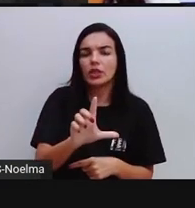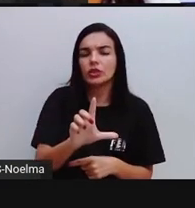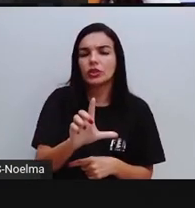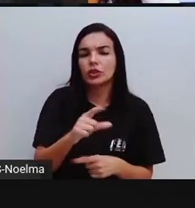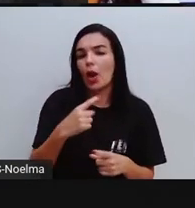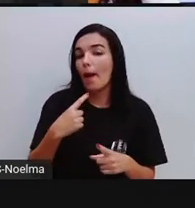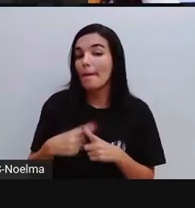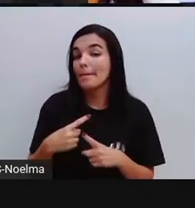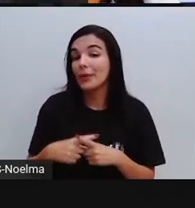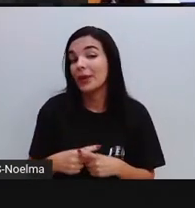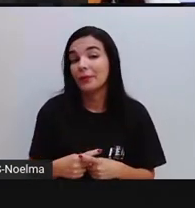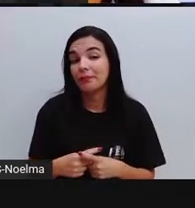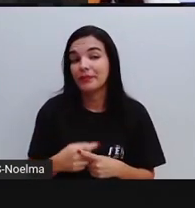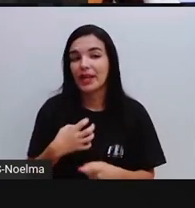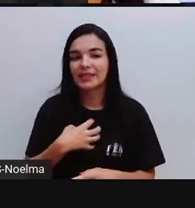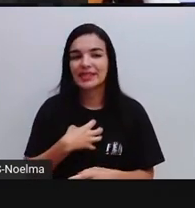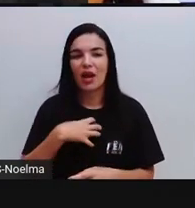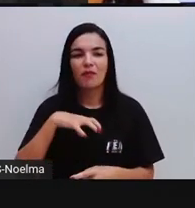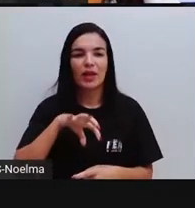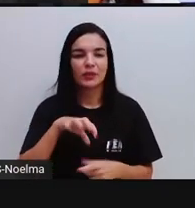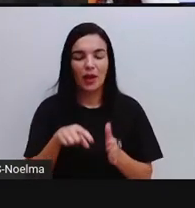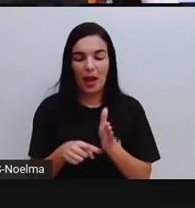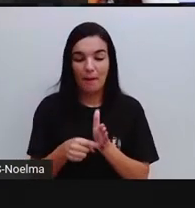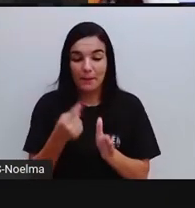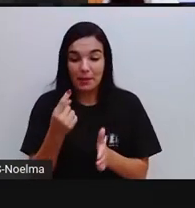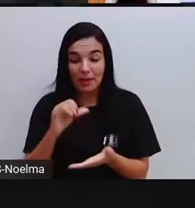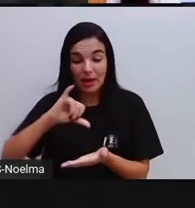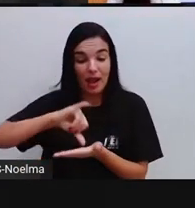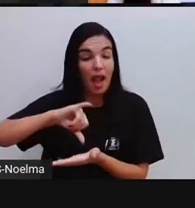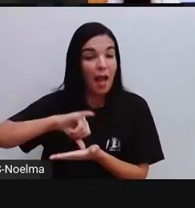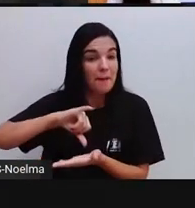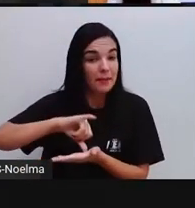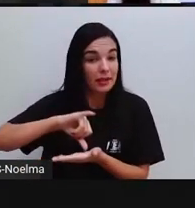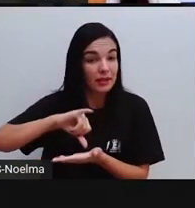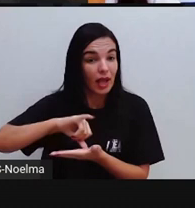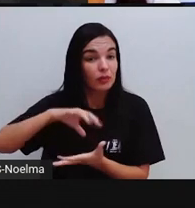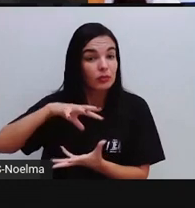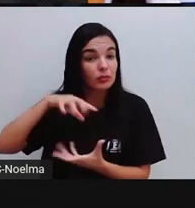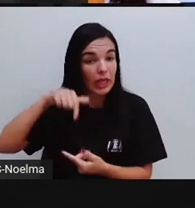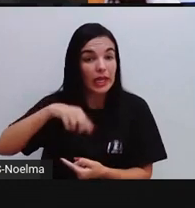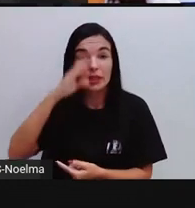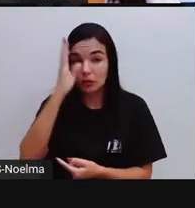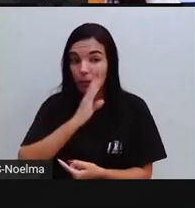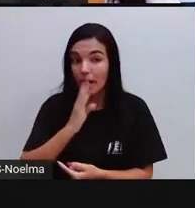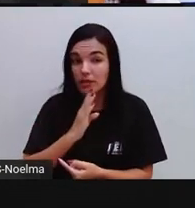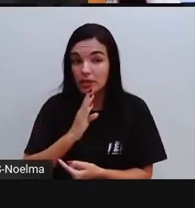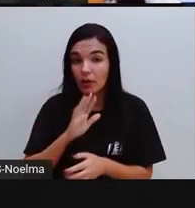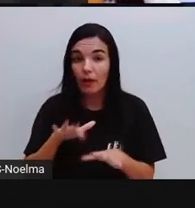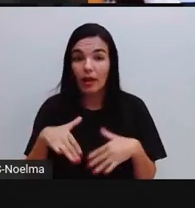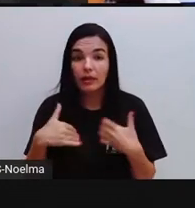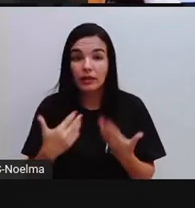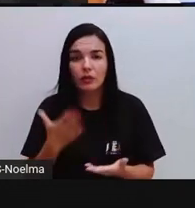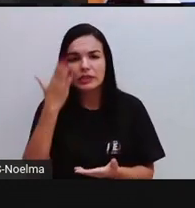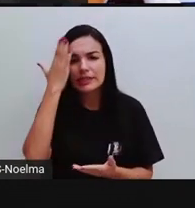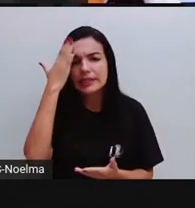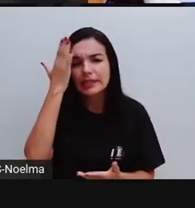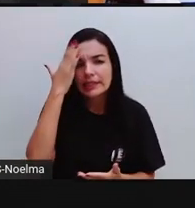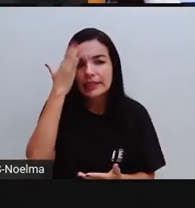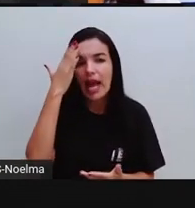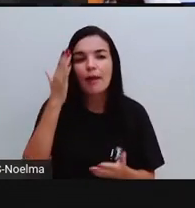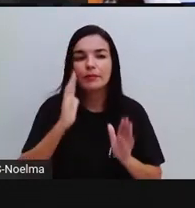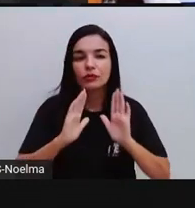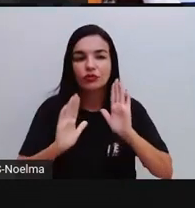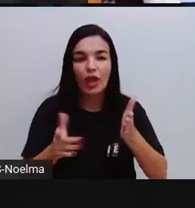porque Salvador foi a primeira capital, né, do Brasil. Como é sabido, né, ela